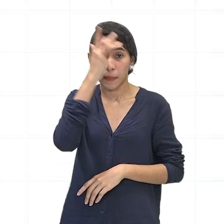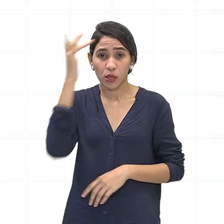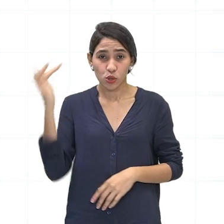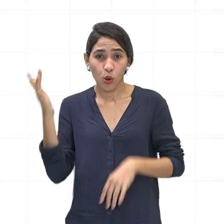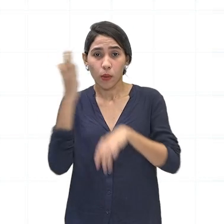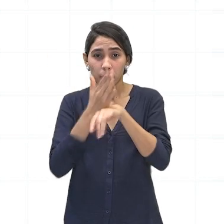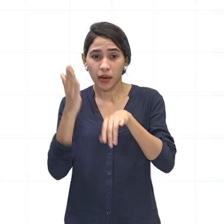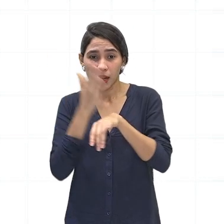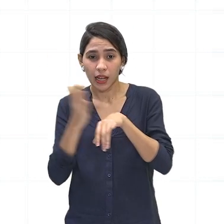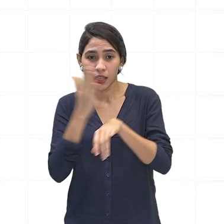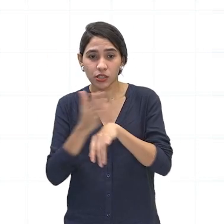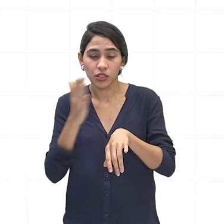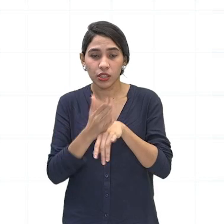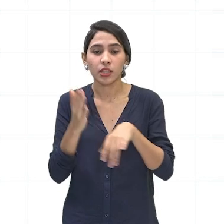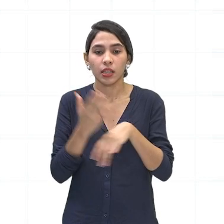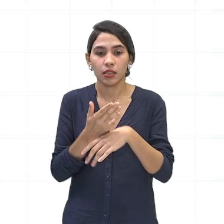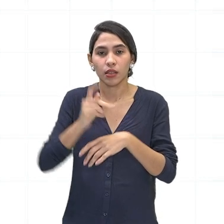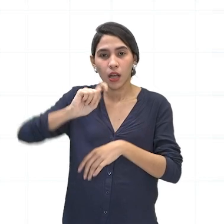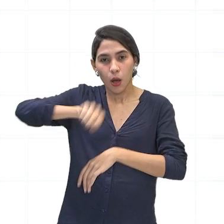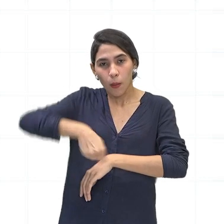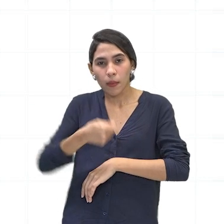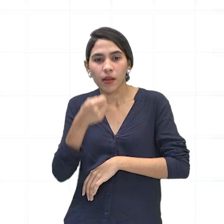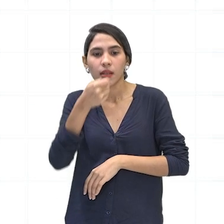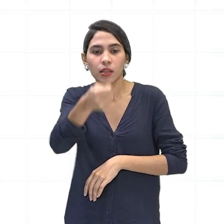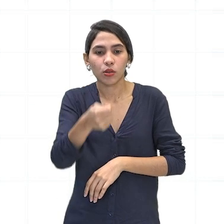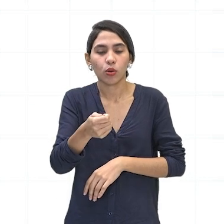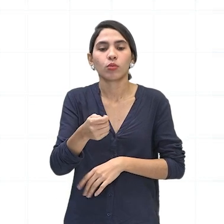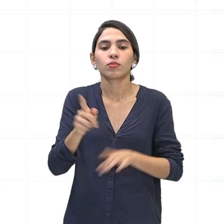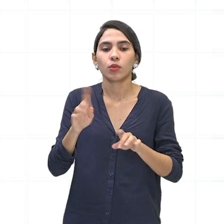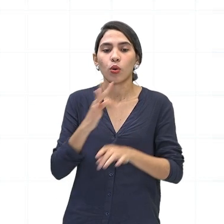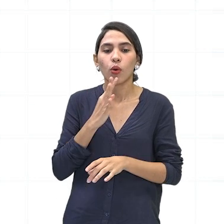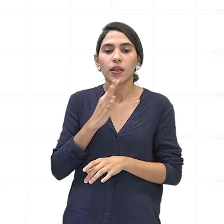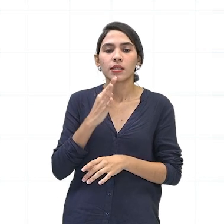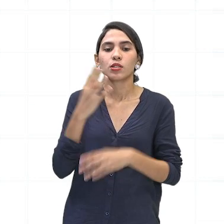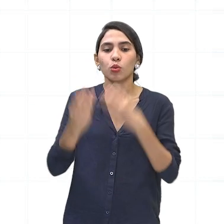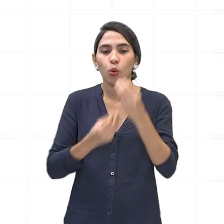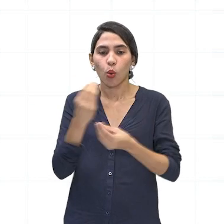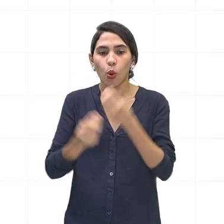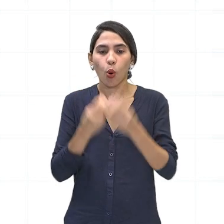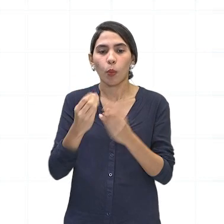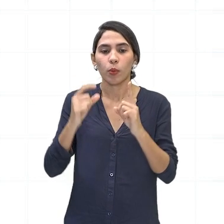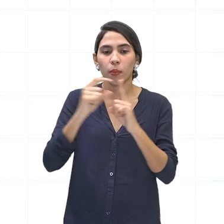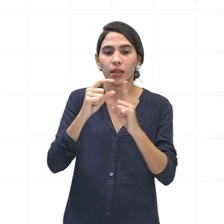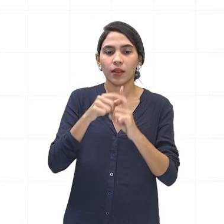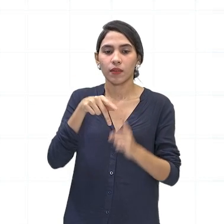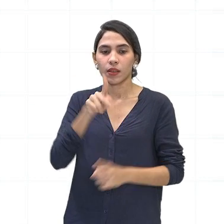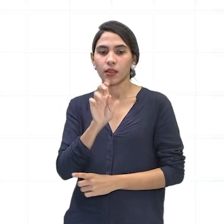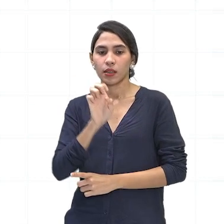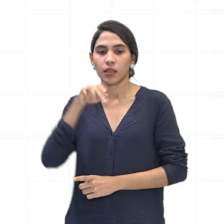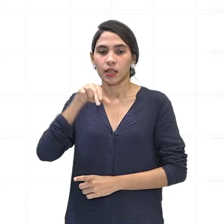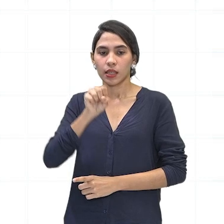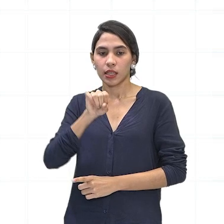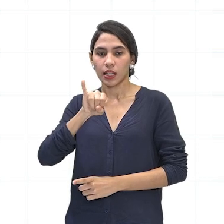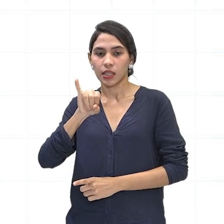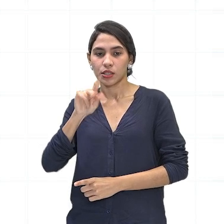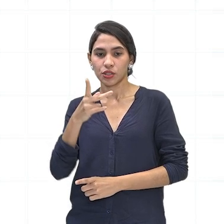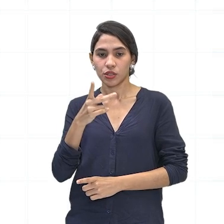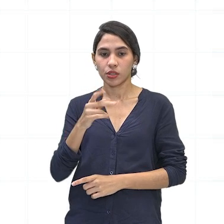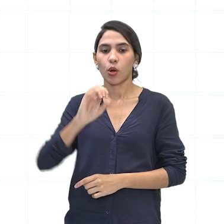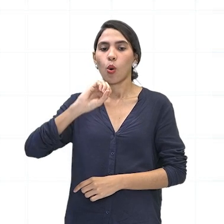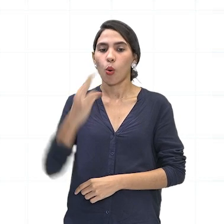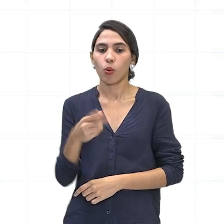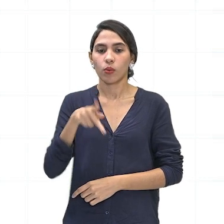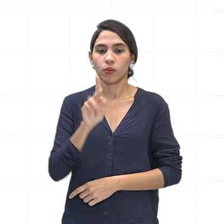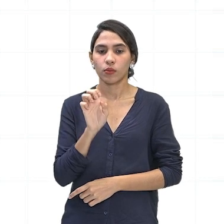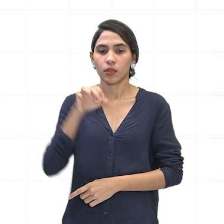Kendo, ele é conhecido e chamado como Kenshi ou Kendoka, certo? Então, nós não chamaremos mais